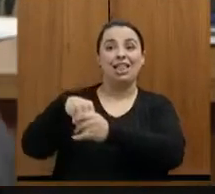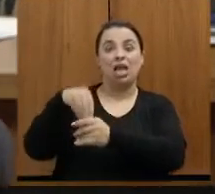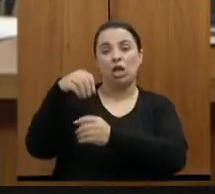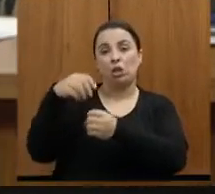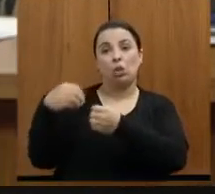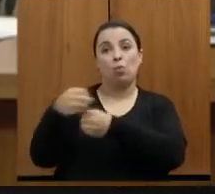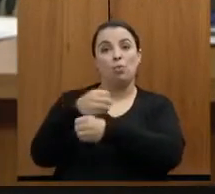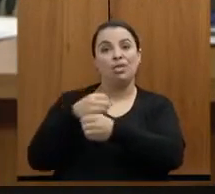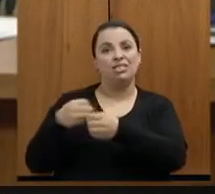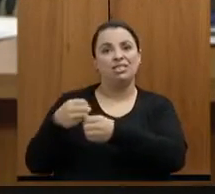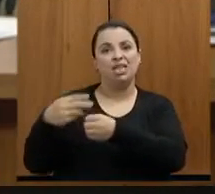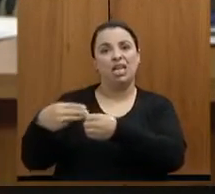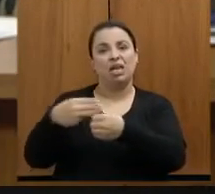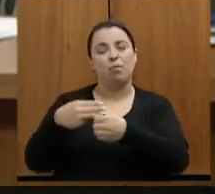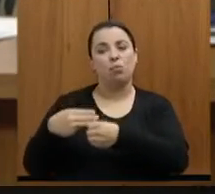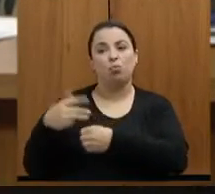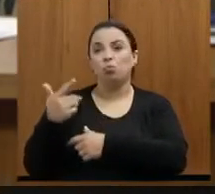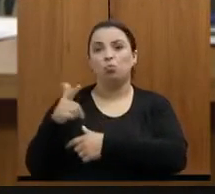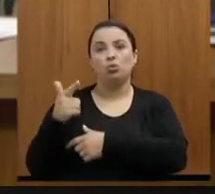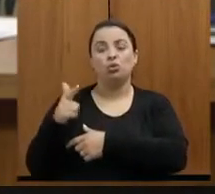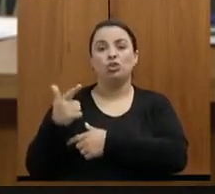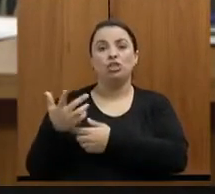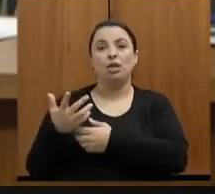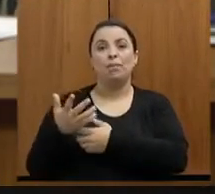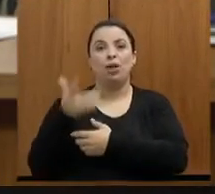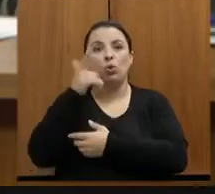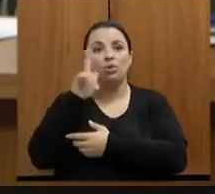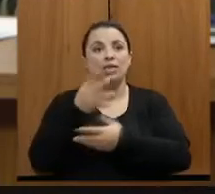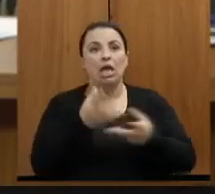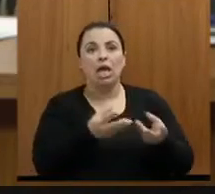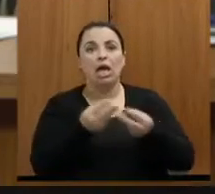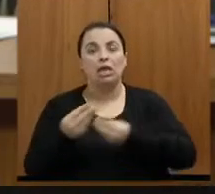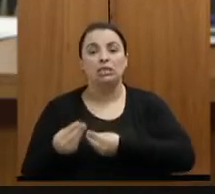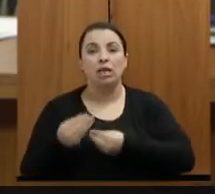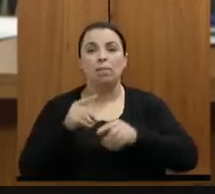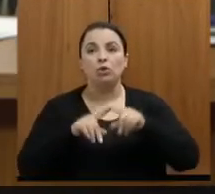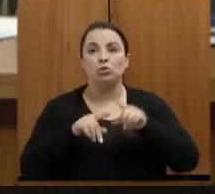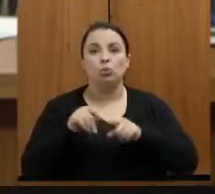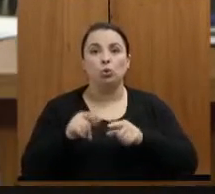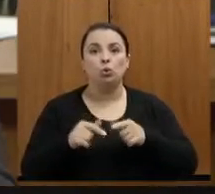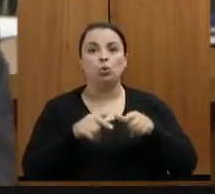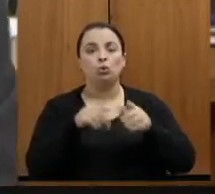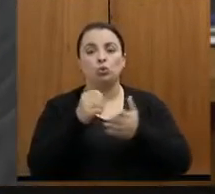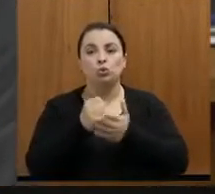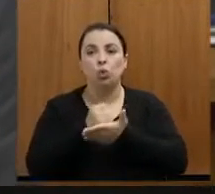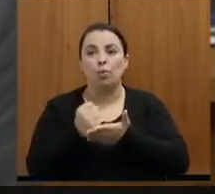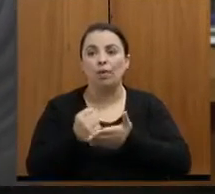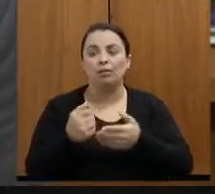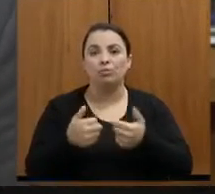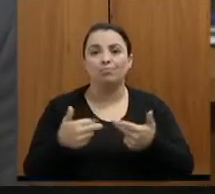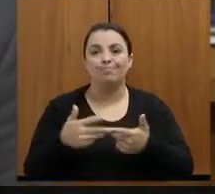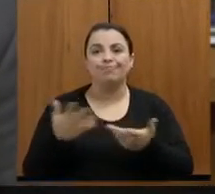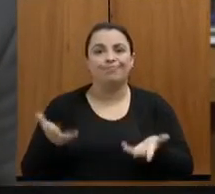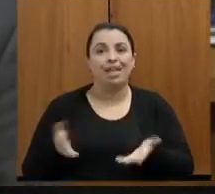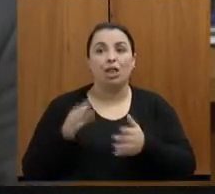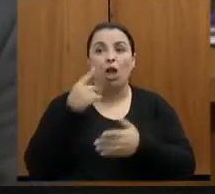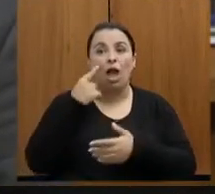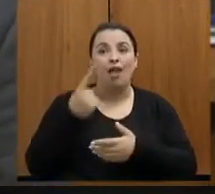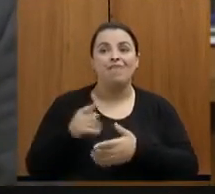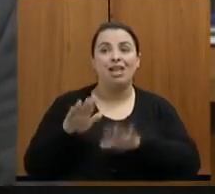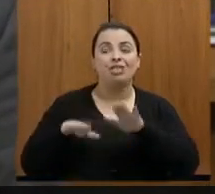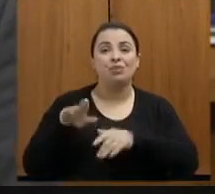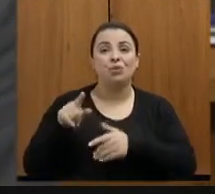absorver os produtos que são entregues pelas empresas e muitas vezes o que a gente mais percebe são contratos, às vezes,